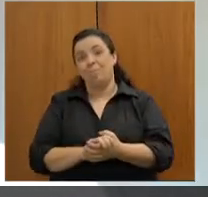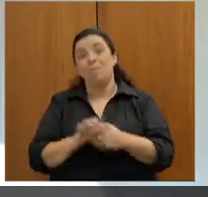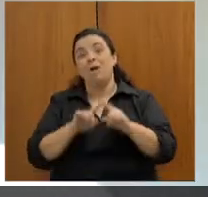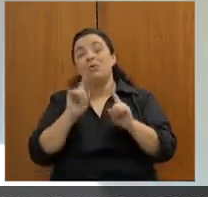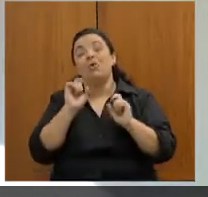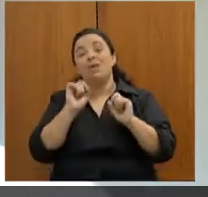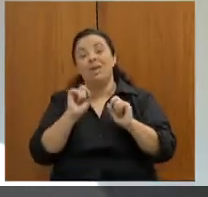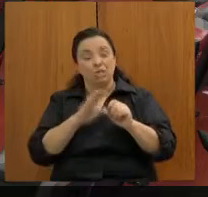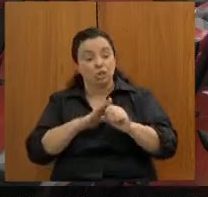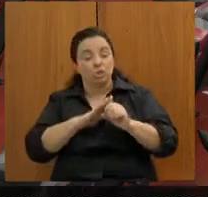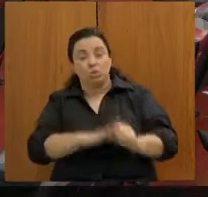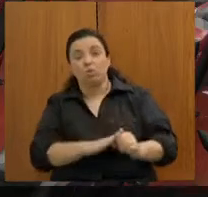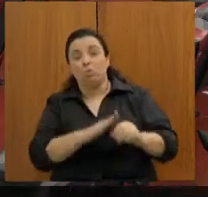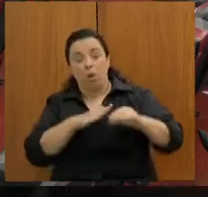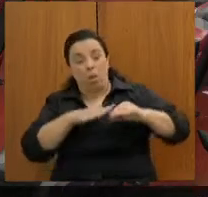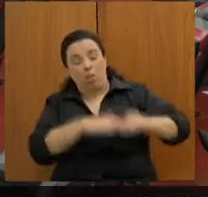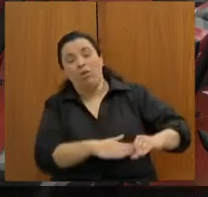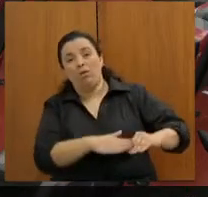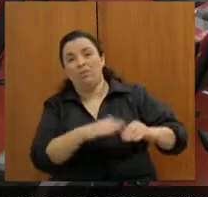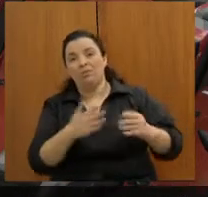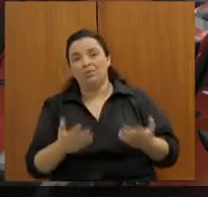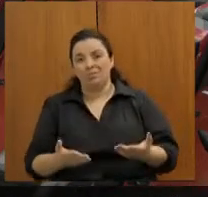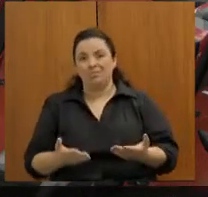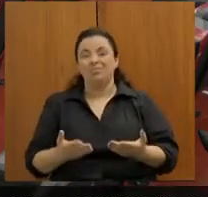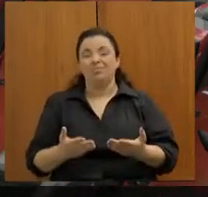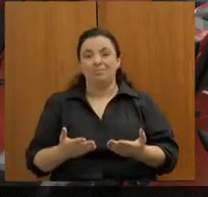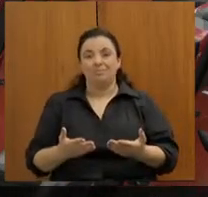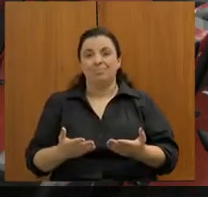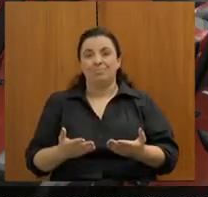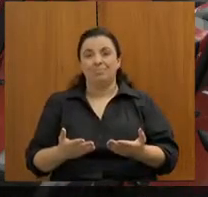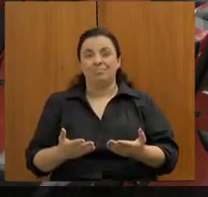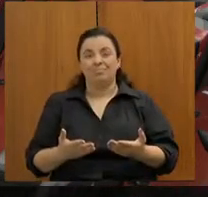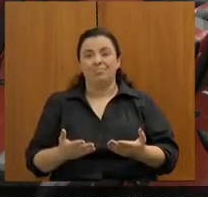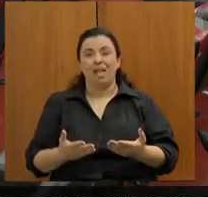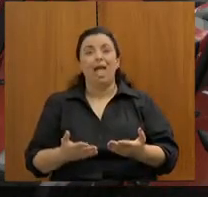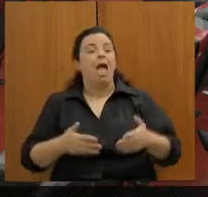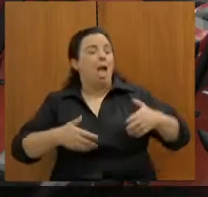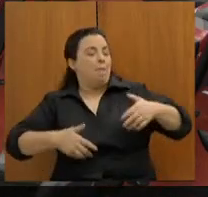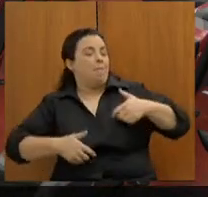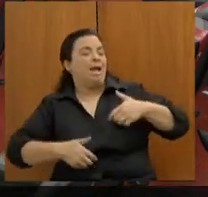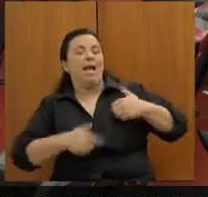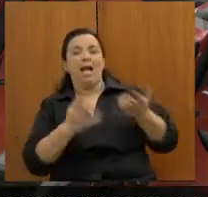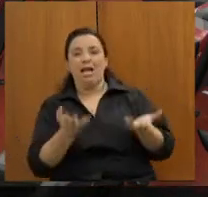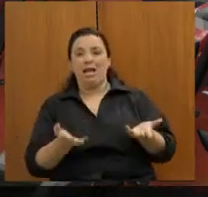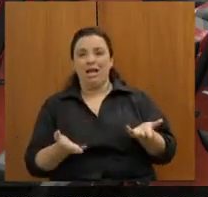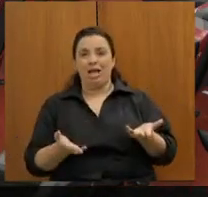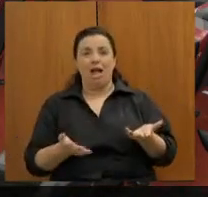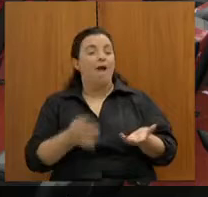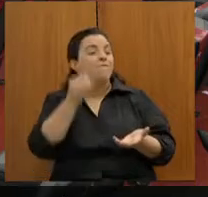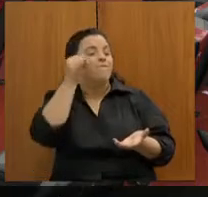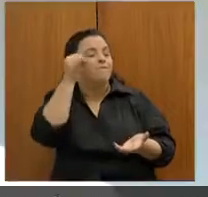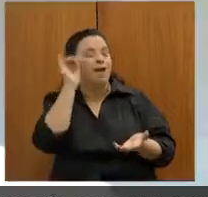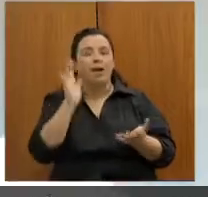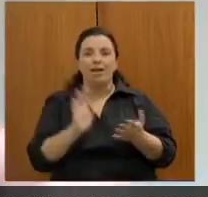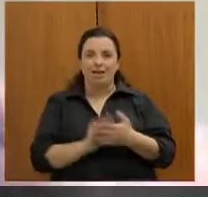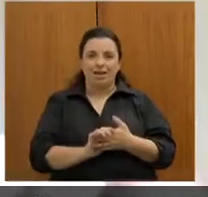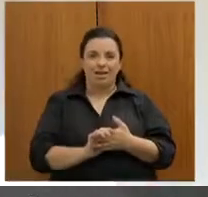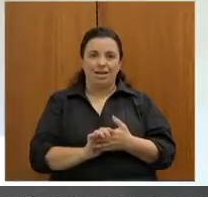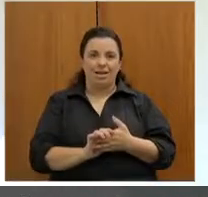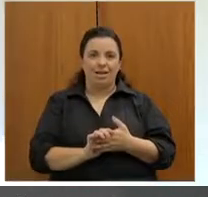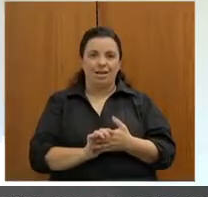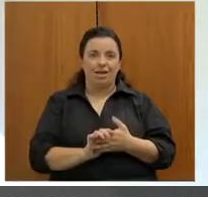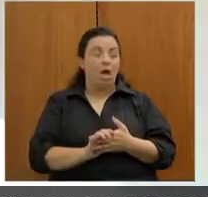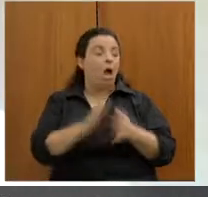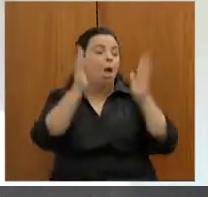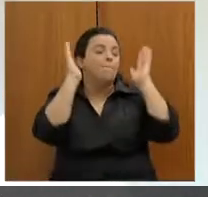e ainda coisas fica né é a macaca é assim o quadro que eu tô falando